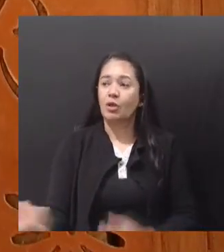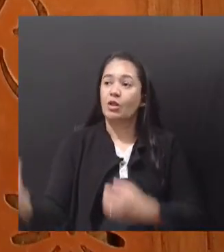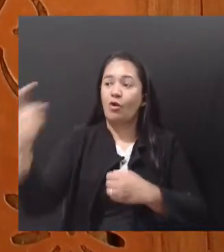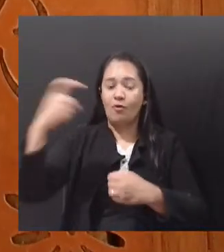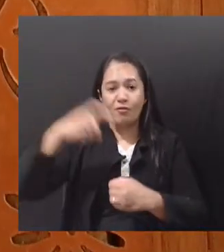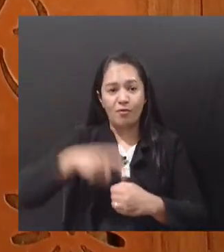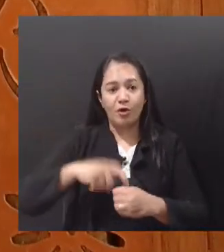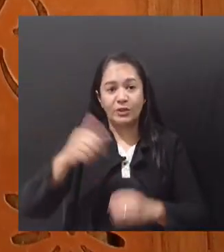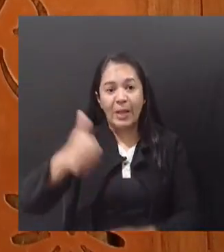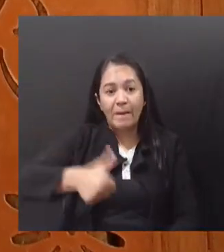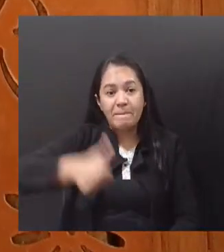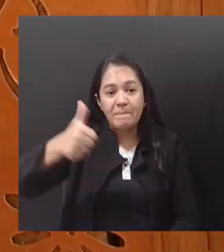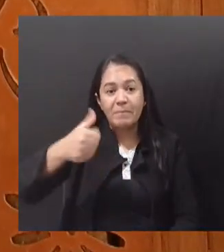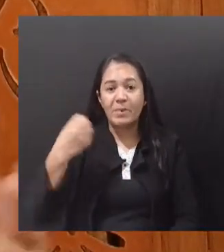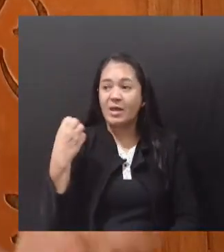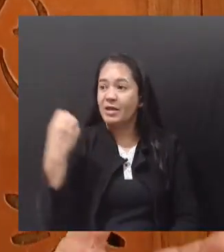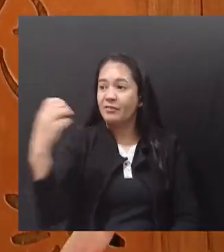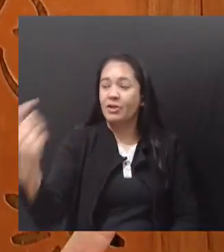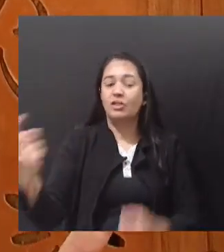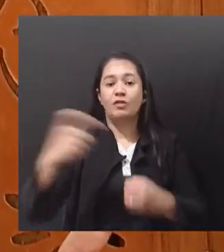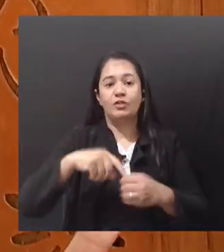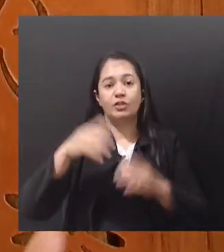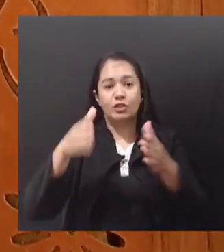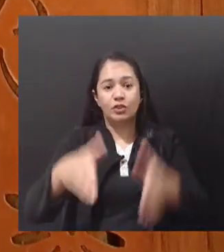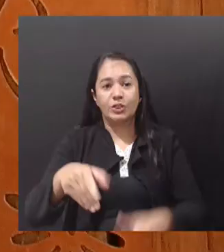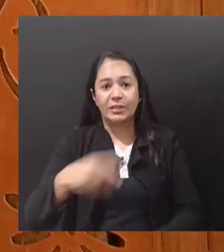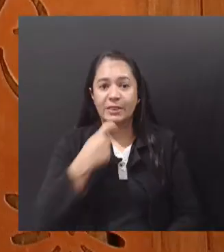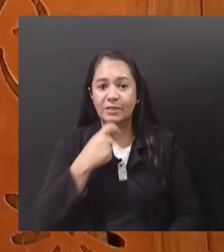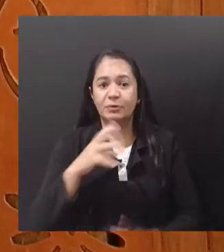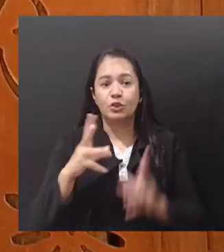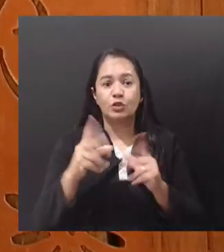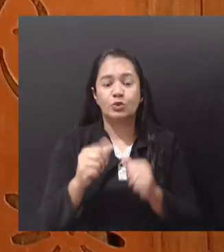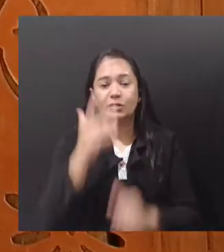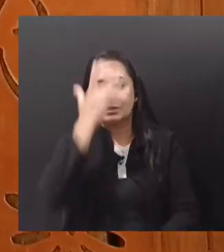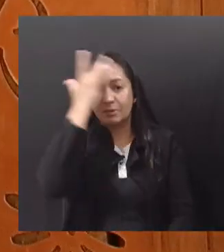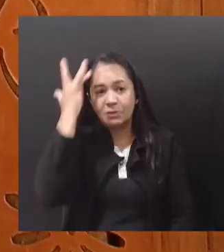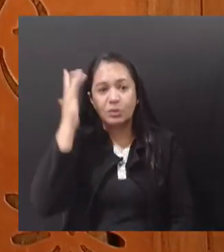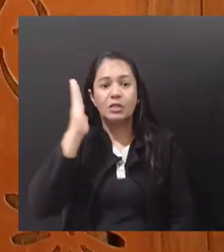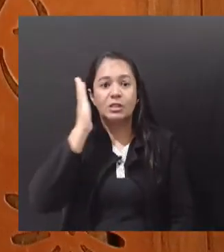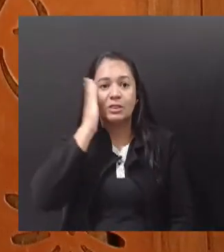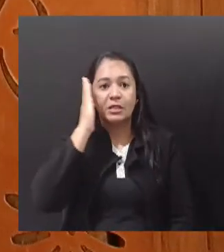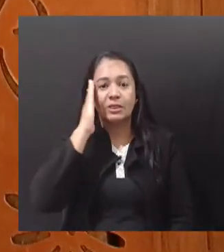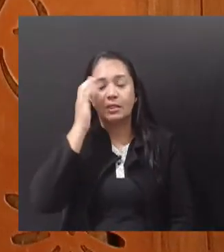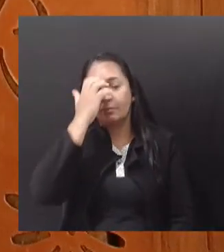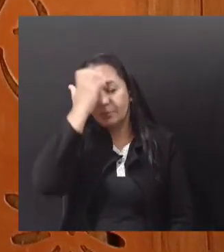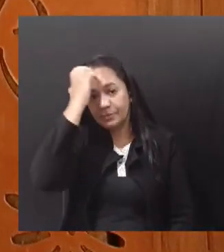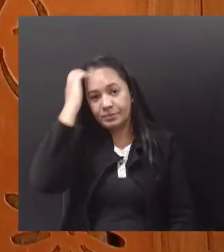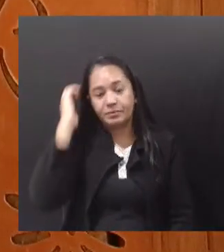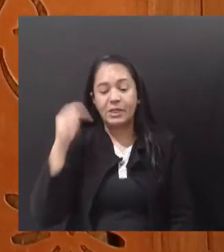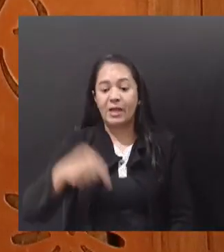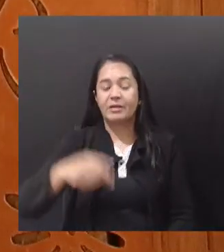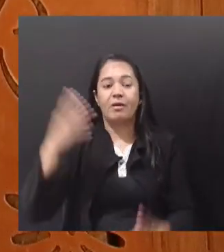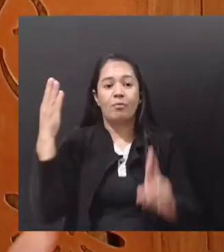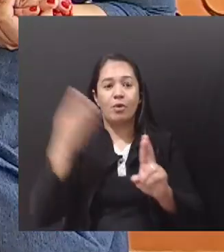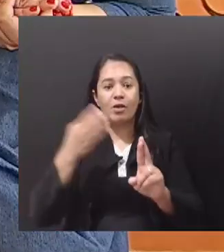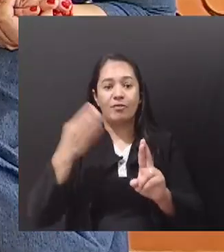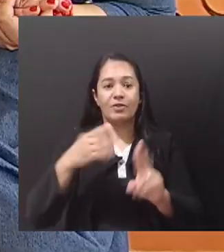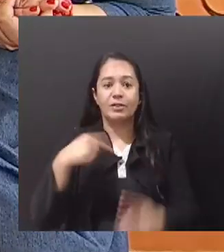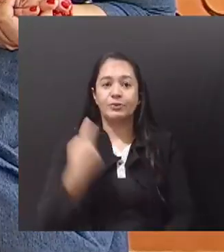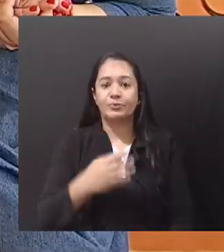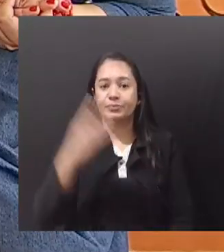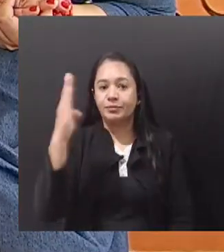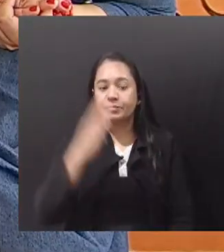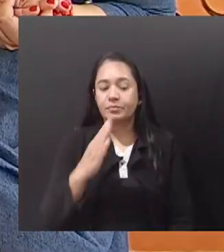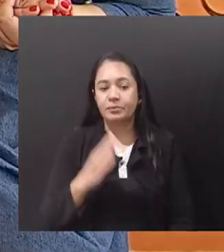primeira viagem, eu chego aqui em Campinas, e todo mundo sabe, aqui em Campinas é uma das referências do nosso país, né? Talvez o